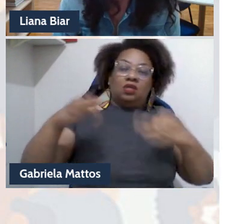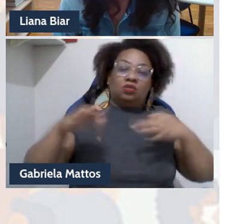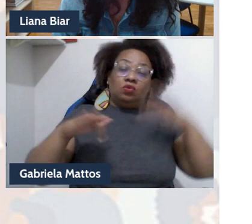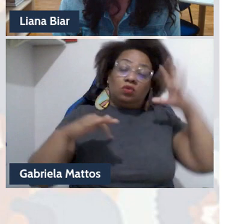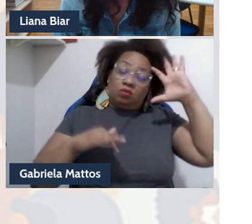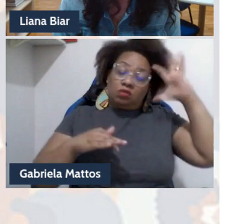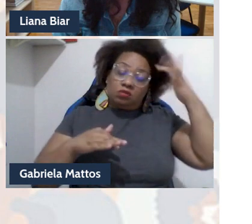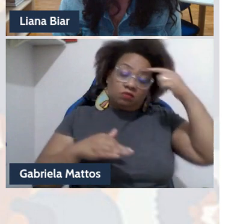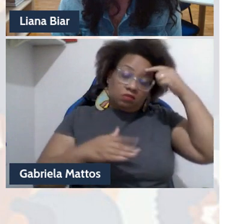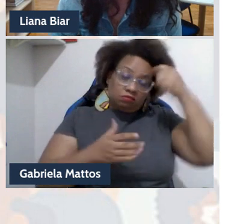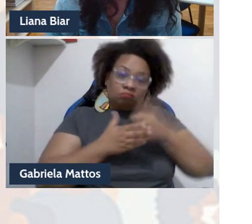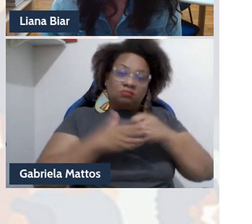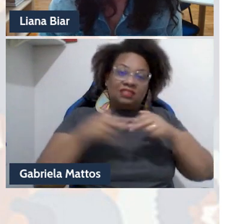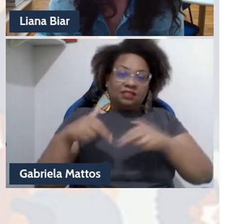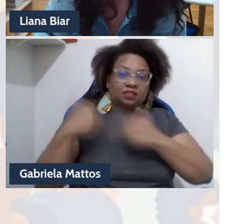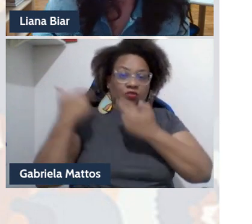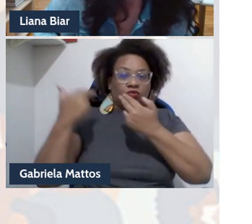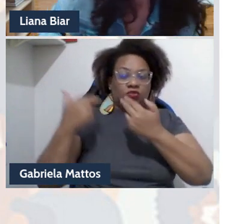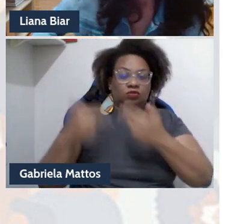cirurgia.